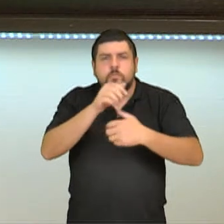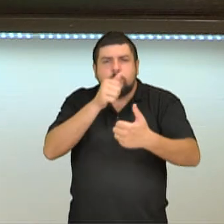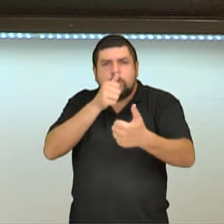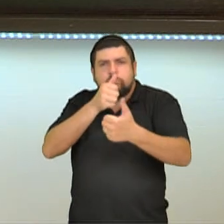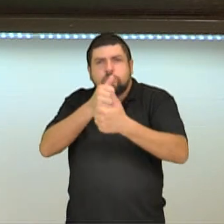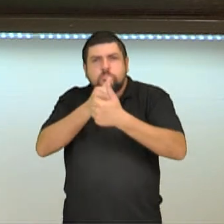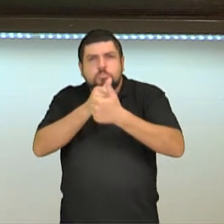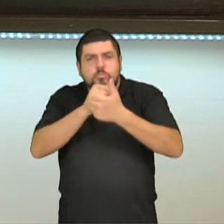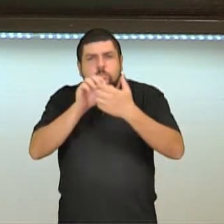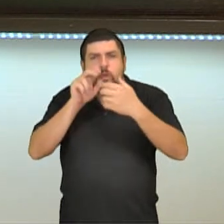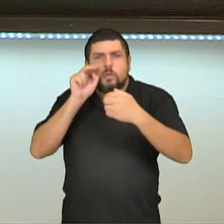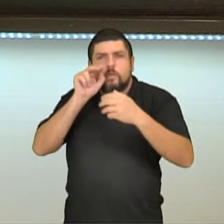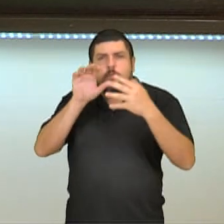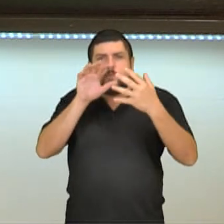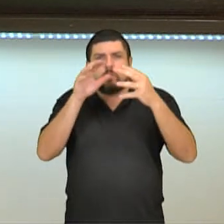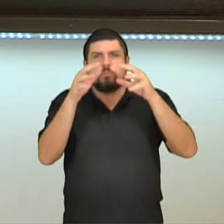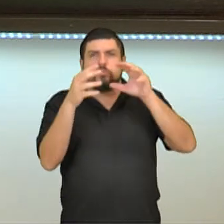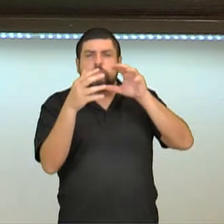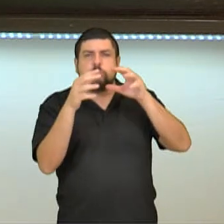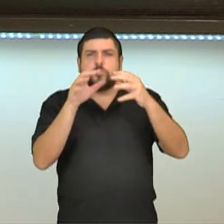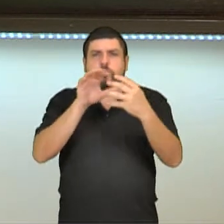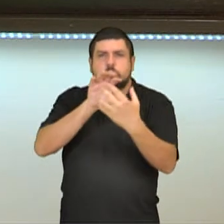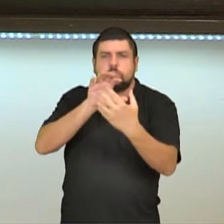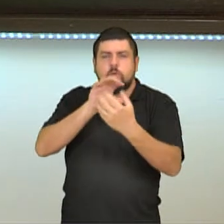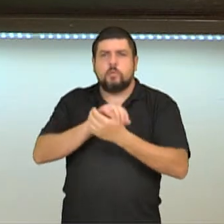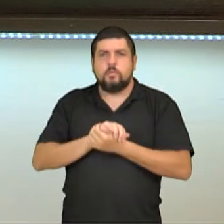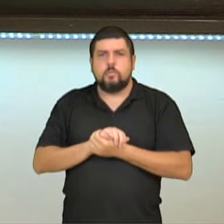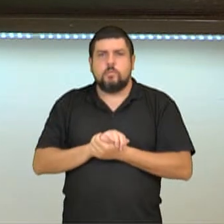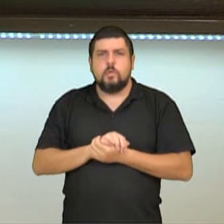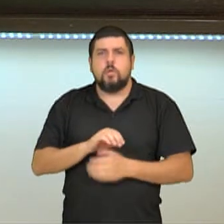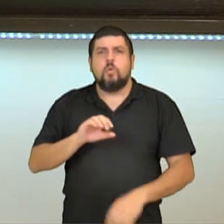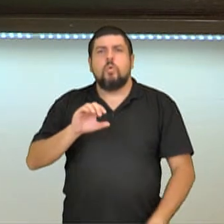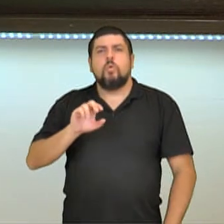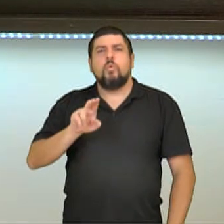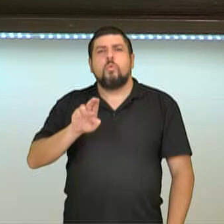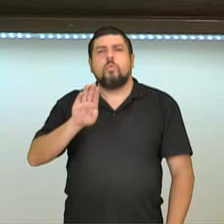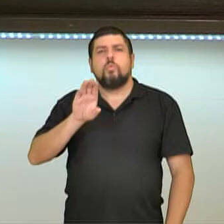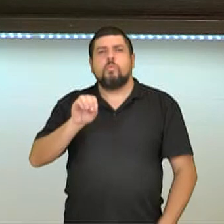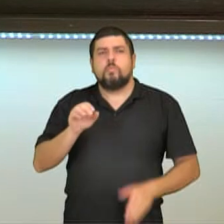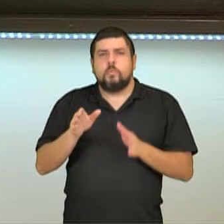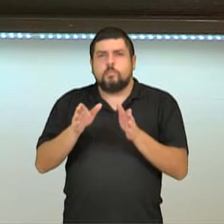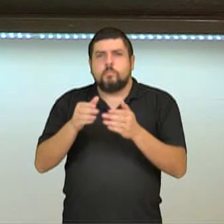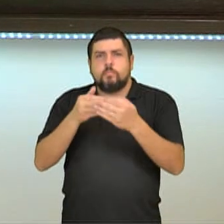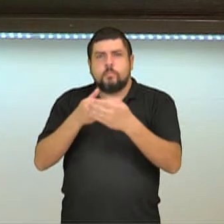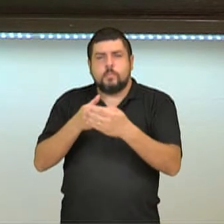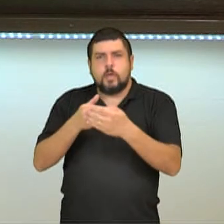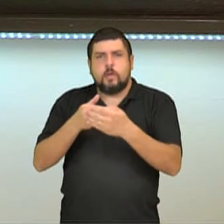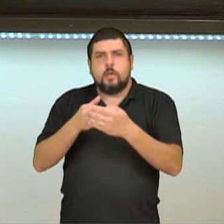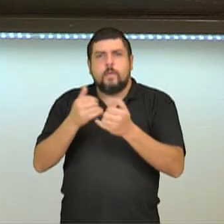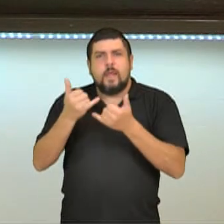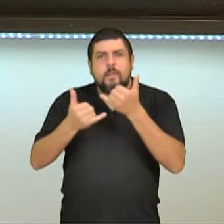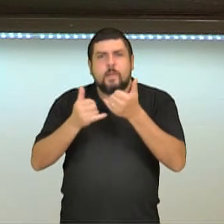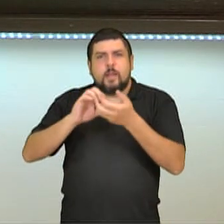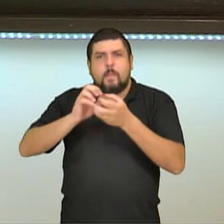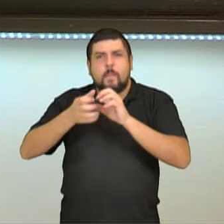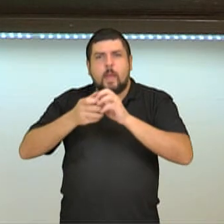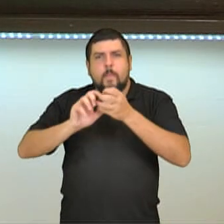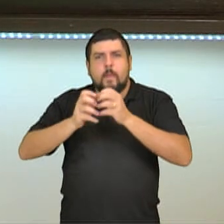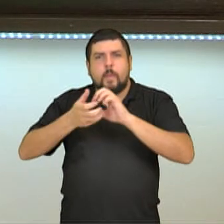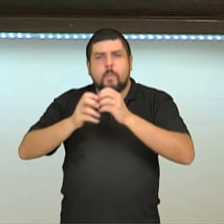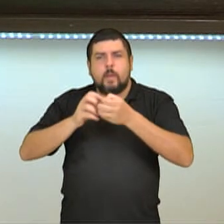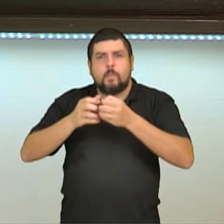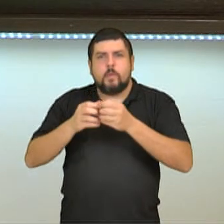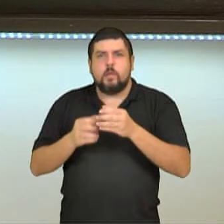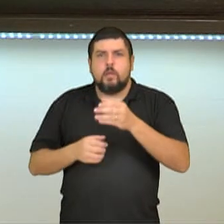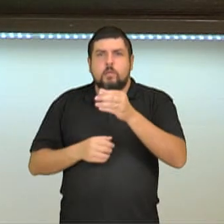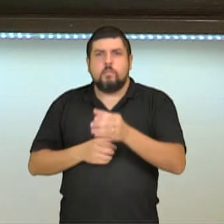exemplo, o cubo mágico, né? Ele tem uma altura. Se eu colocar ele em cima de uma mesa, ele não vai ficar só com a superfície ali em cima do tampo